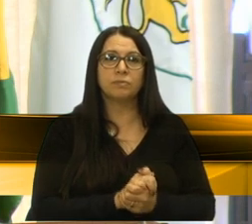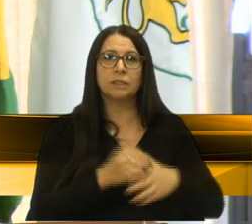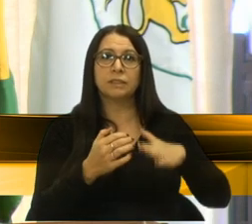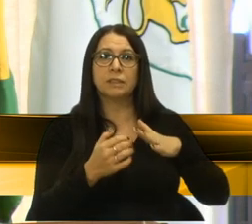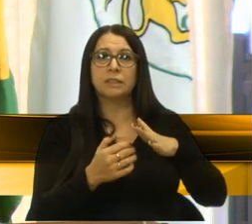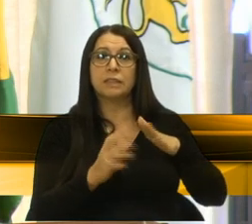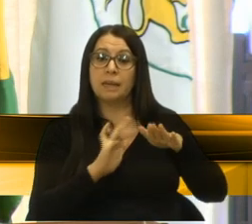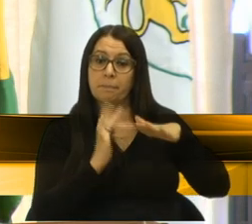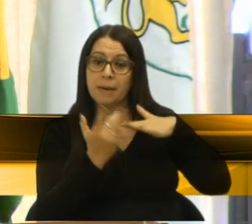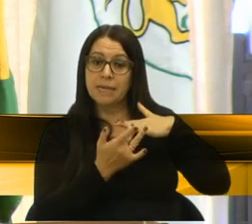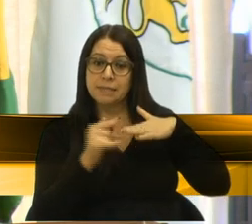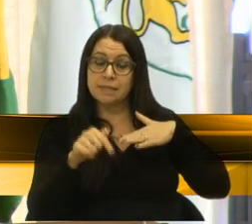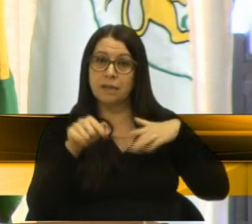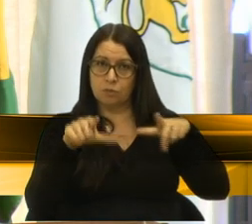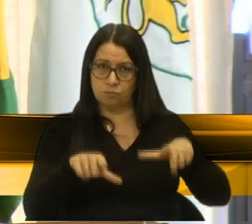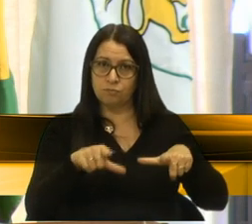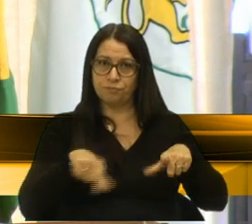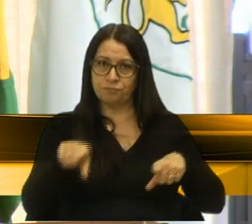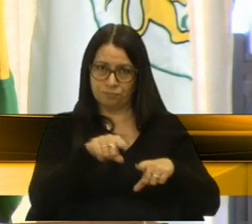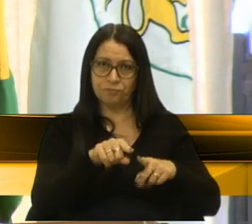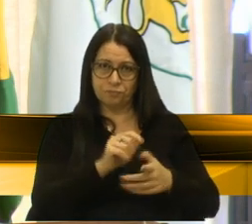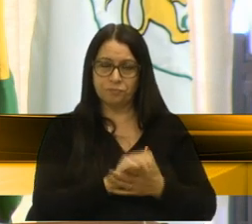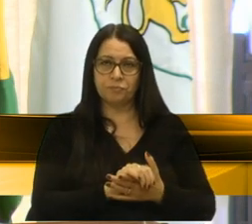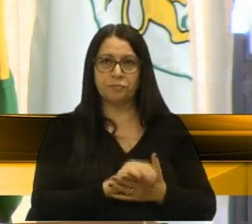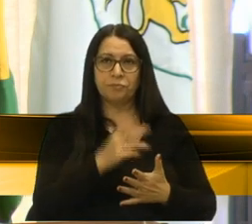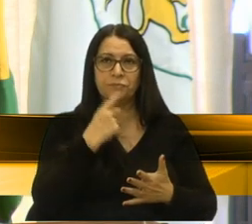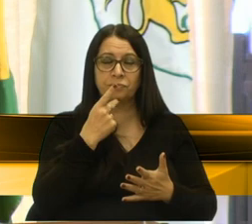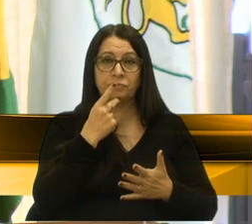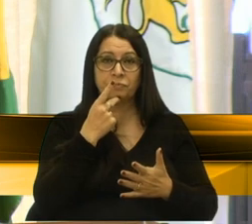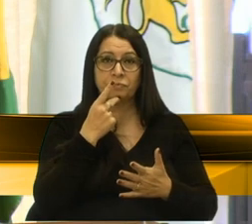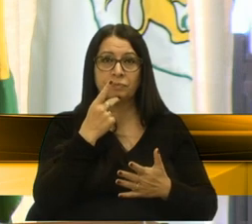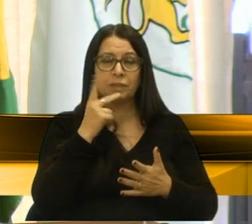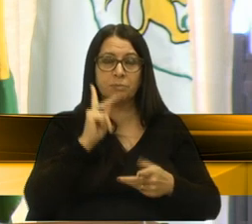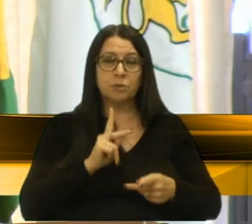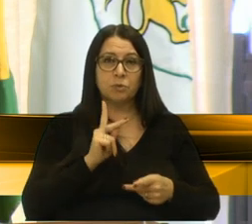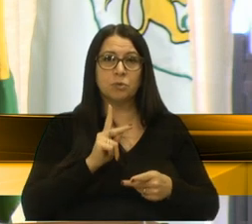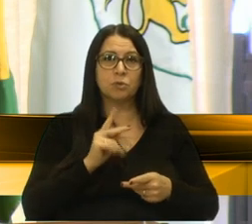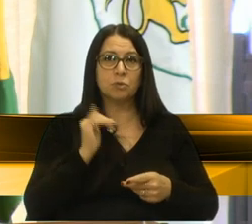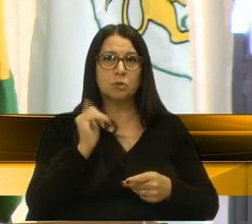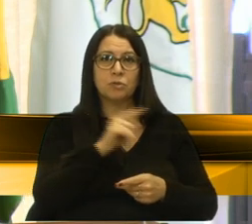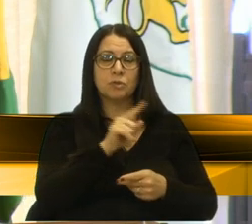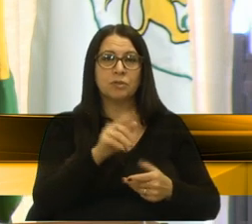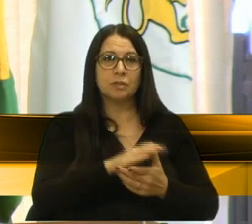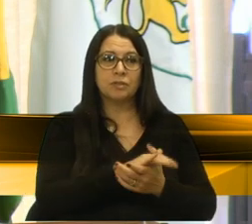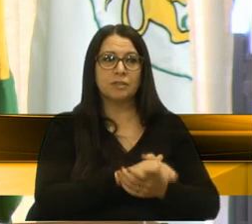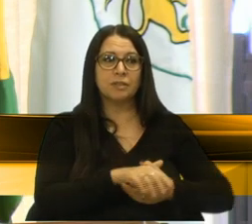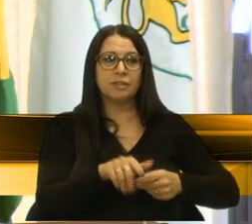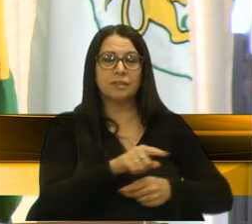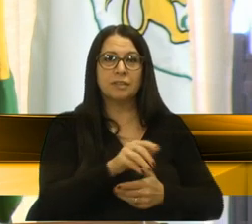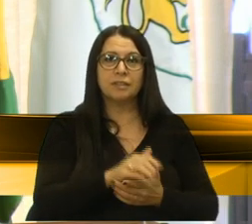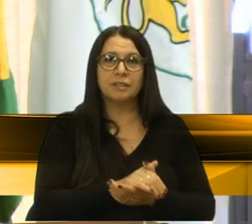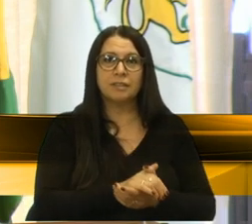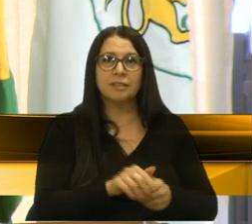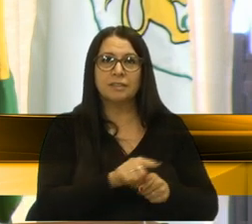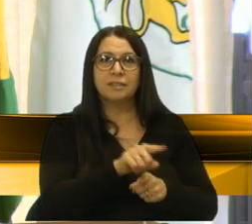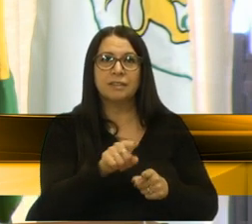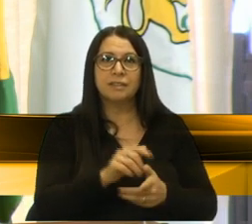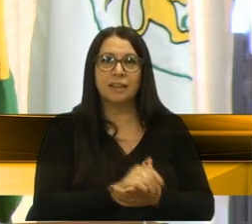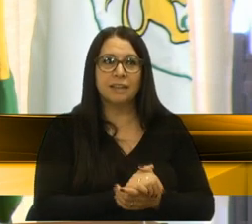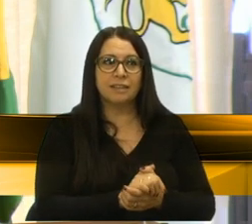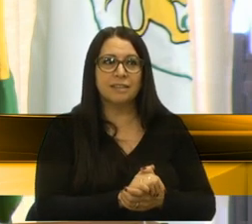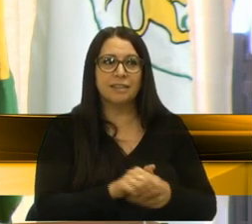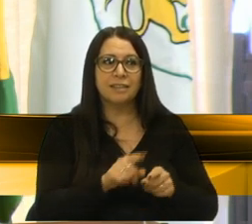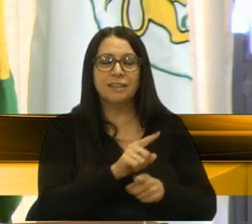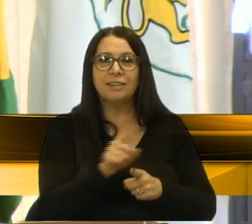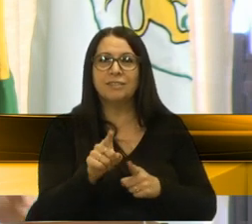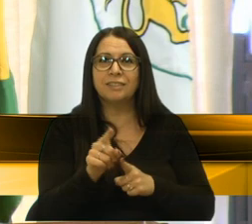imprensa local, que diz que passageiro de ônibus em Caxias reclamam de linhas lotadas e falta de cuidados